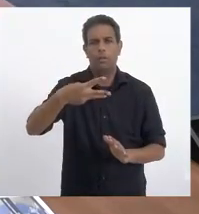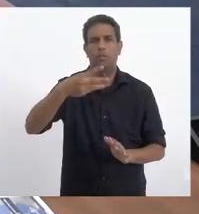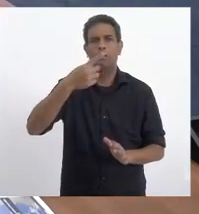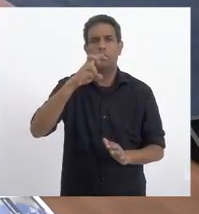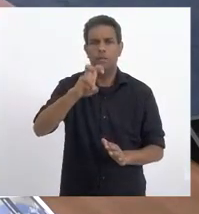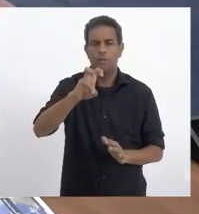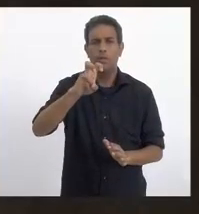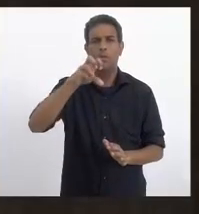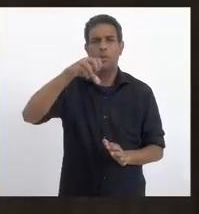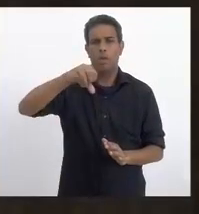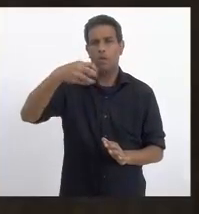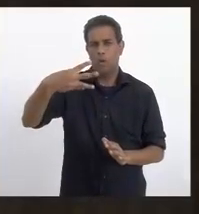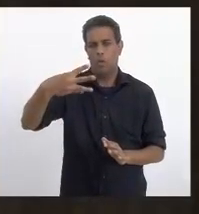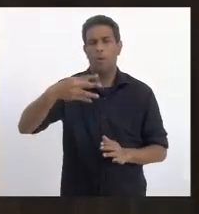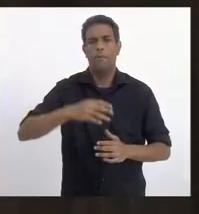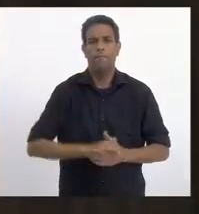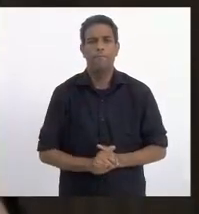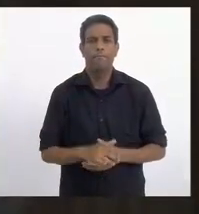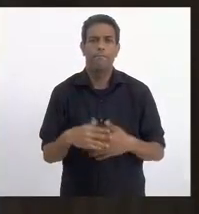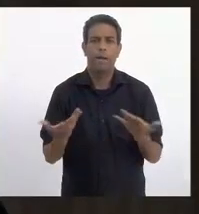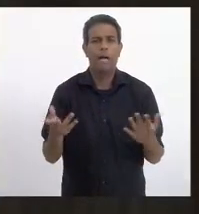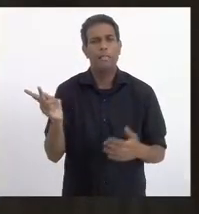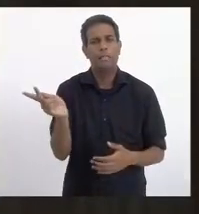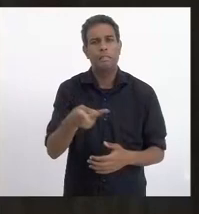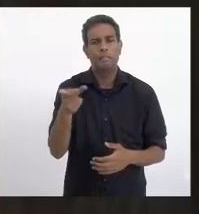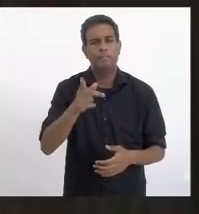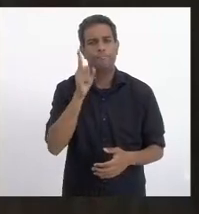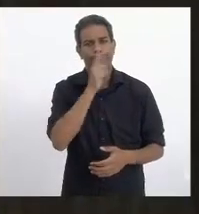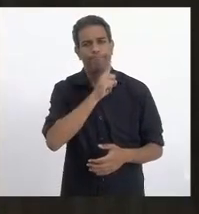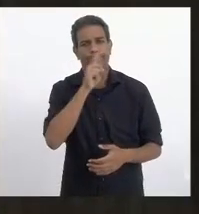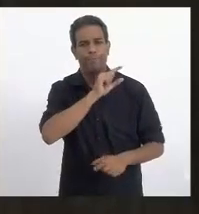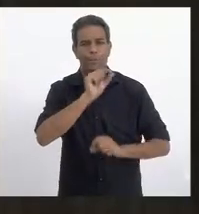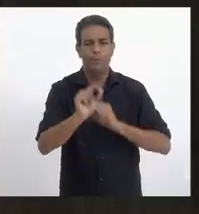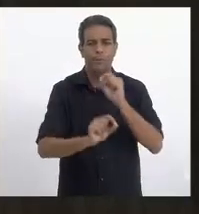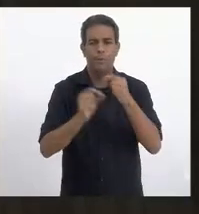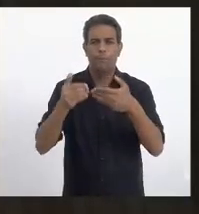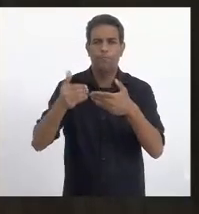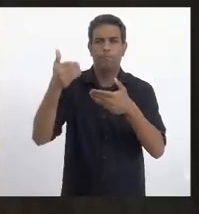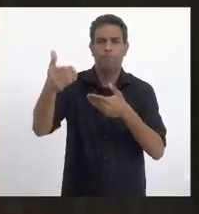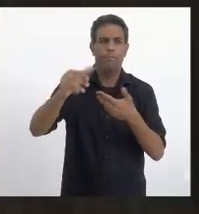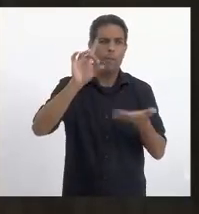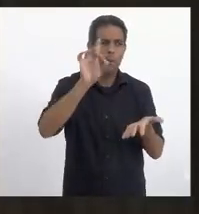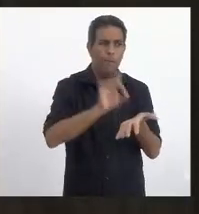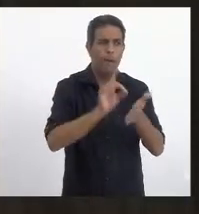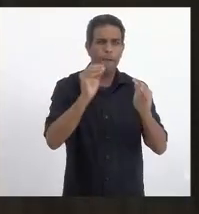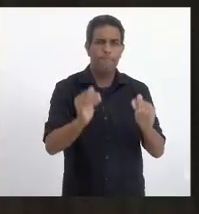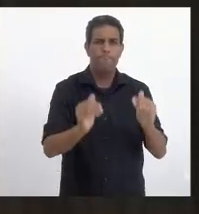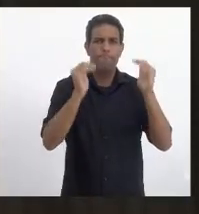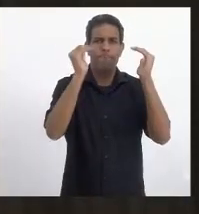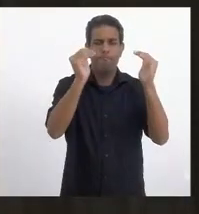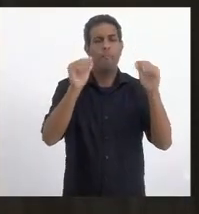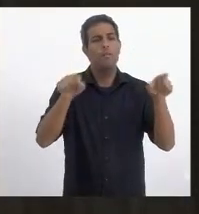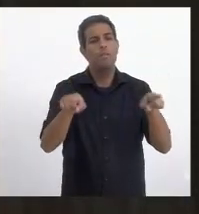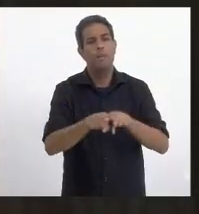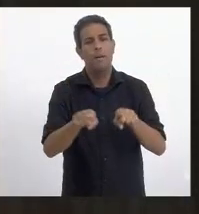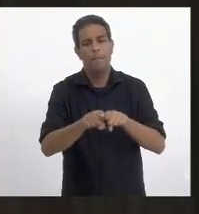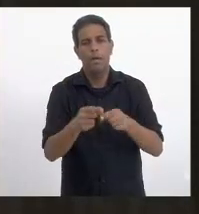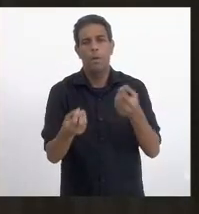2019 erroneamente feita somente por oficiais superiores